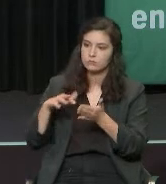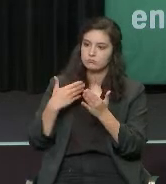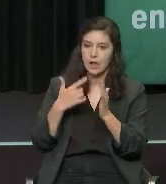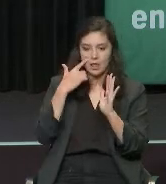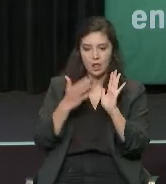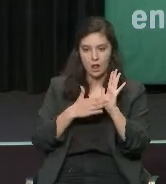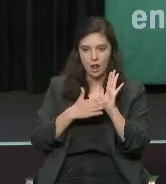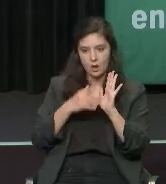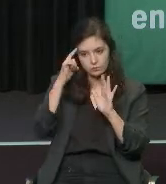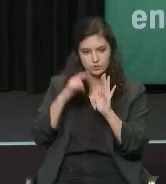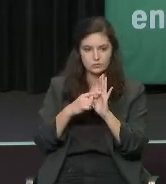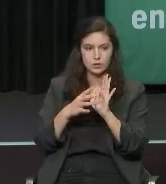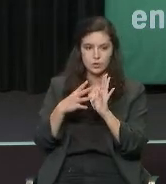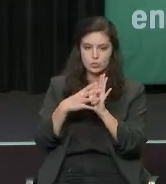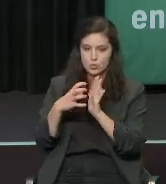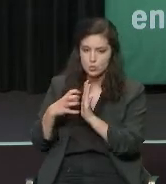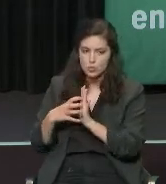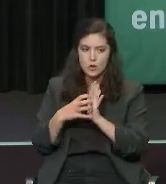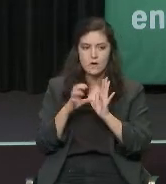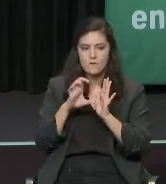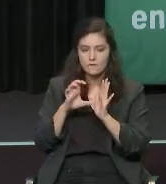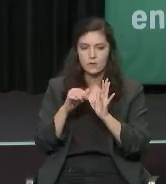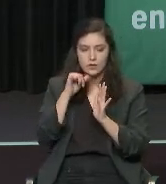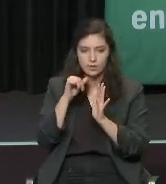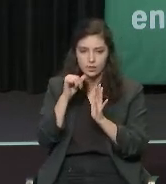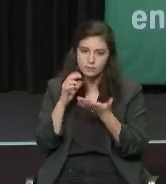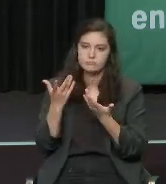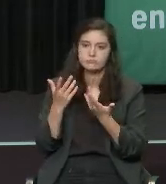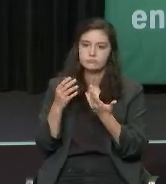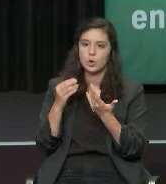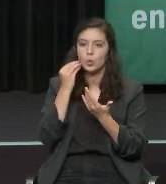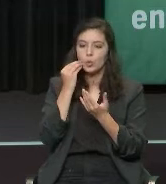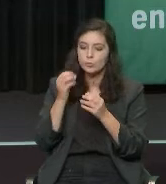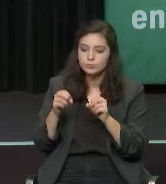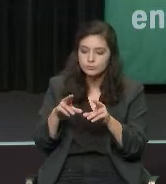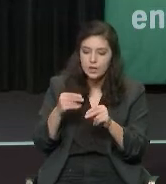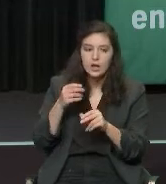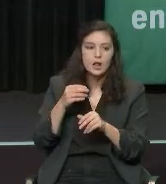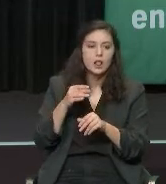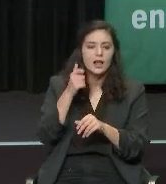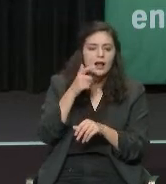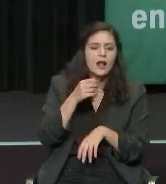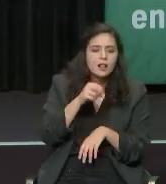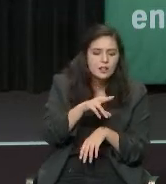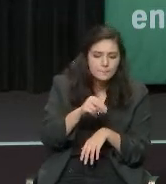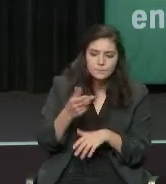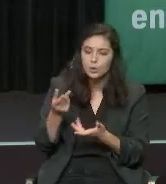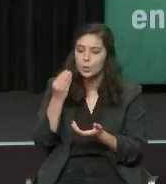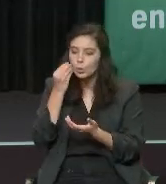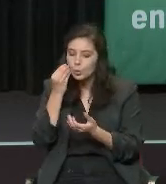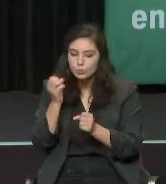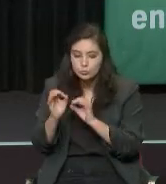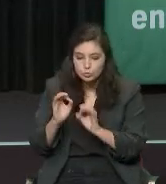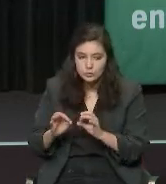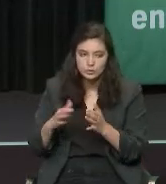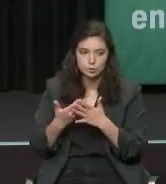para mapear de uma forma recorrente o estado da vegetação, quem limpou, onde limpou, e a facilitar com isto todos os